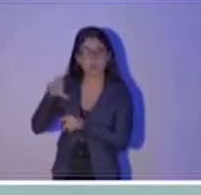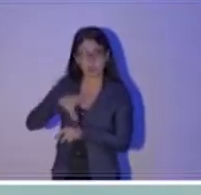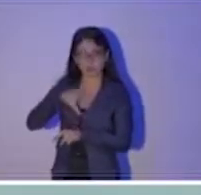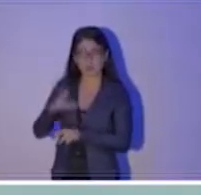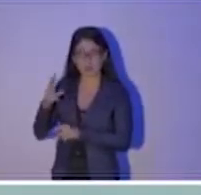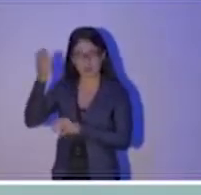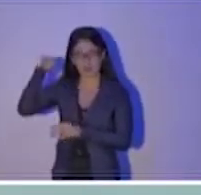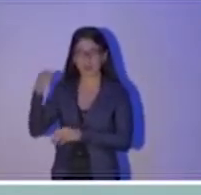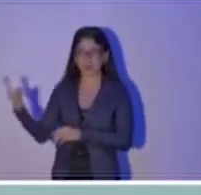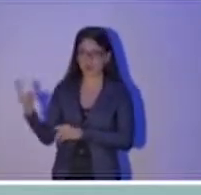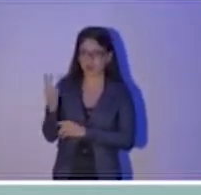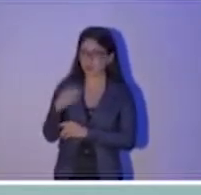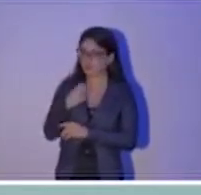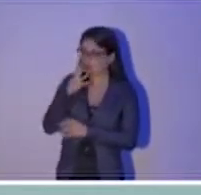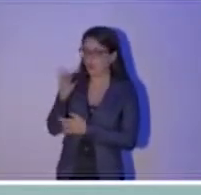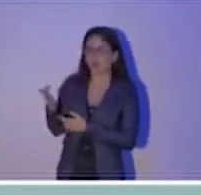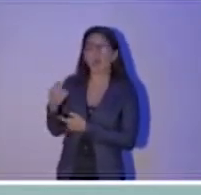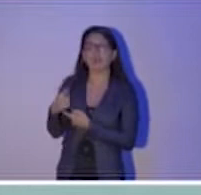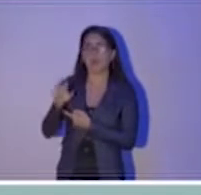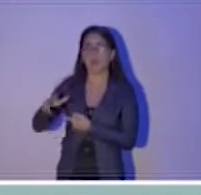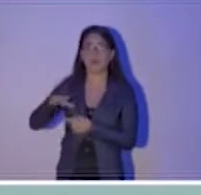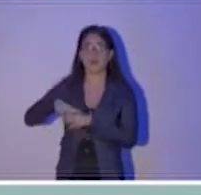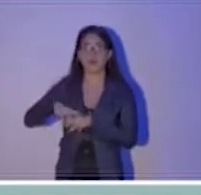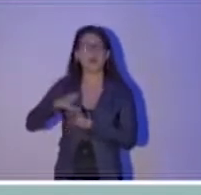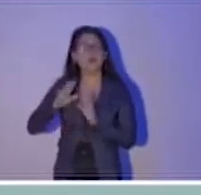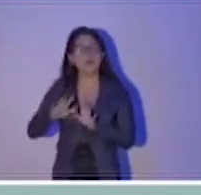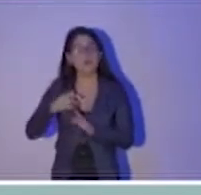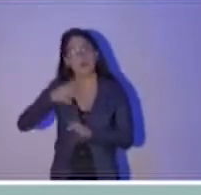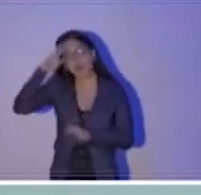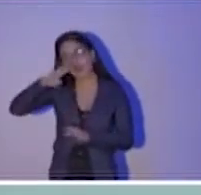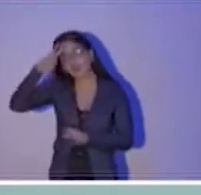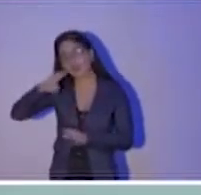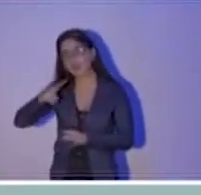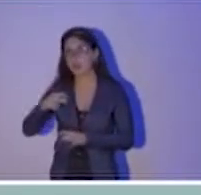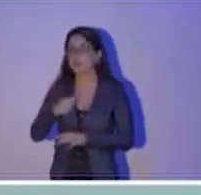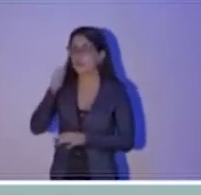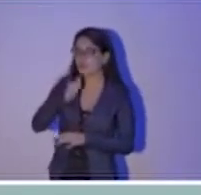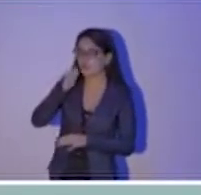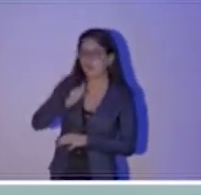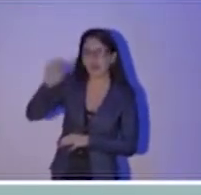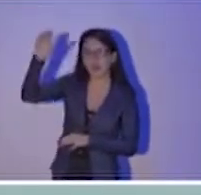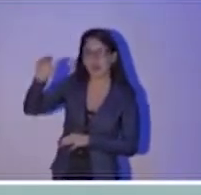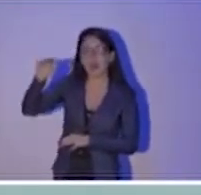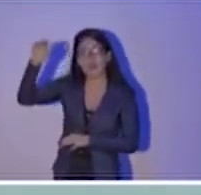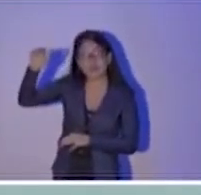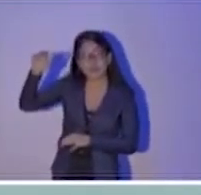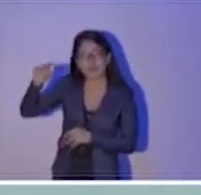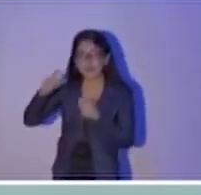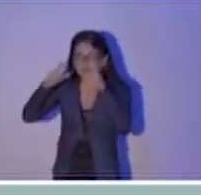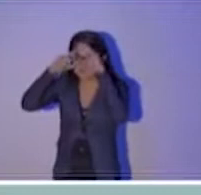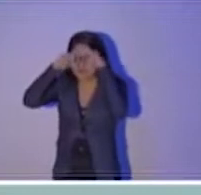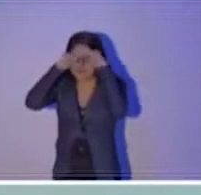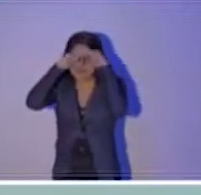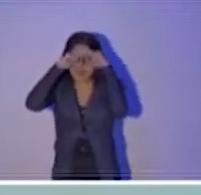me lembro de cada aula da dona Marlene. A dona Marlene era uma pessoa desse tamanho, com óculos assim, muito